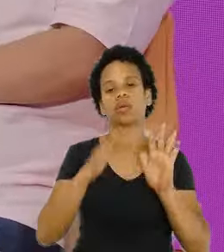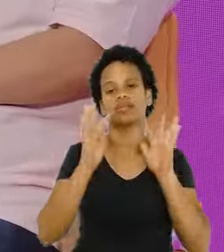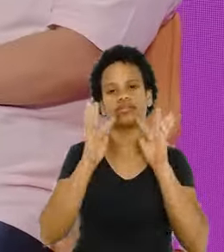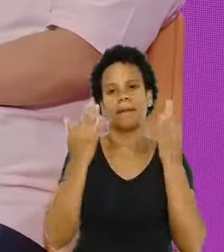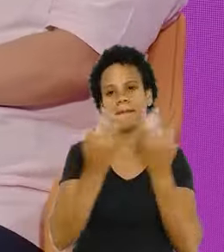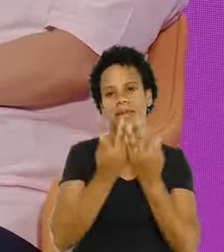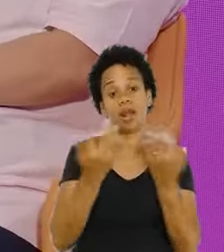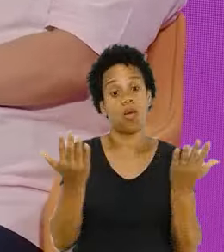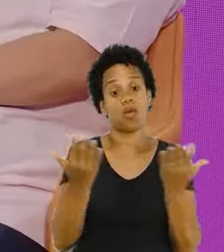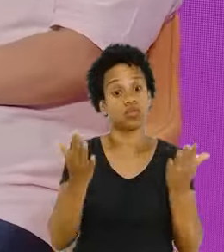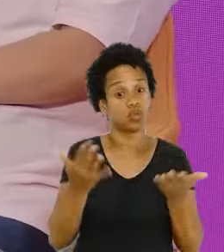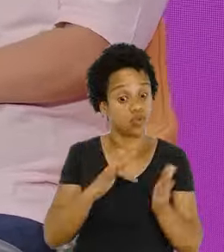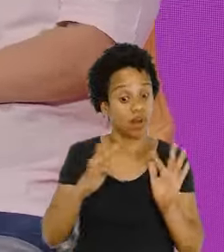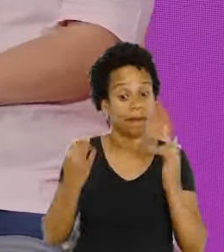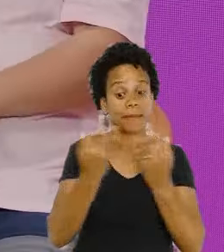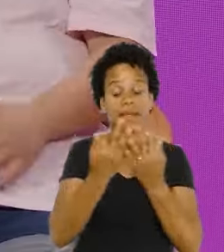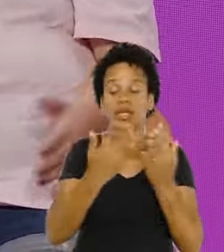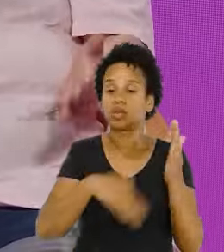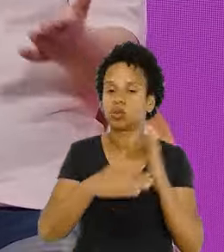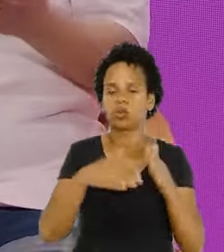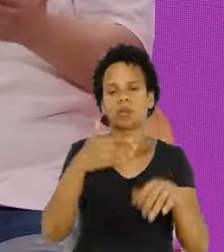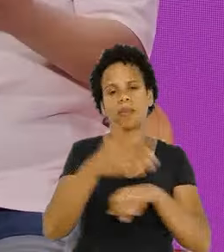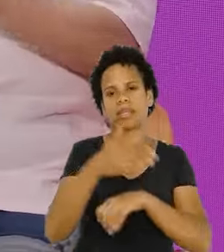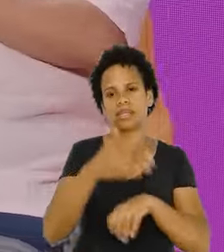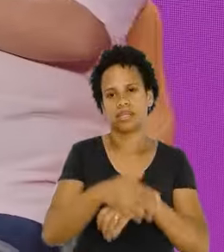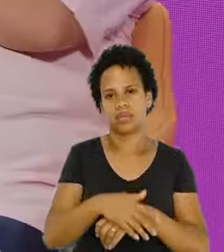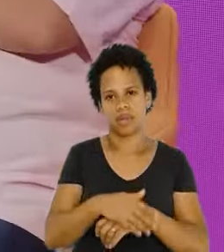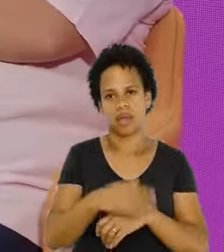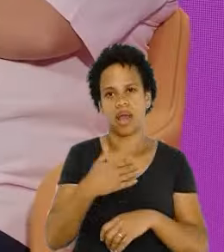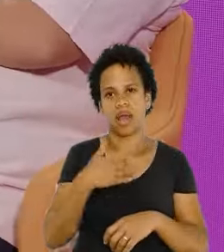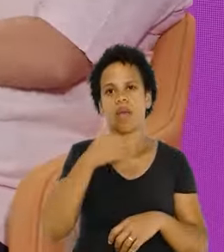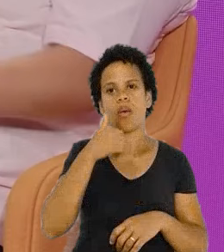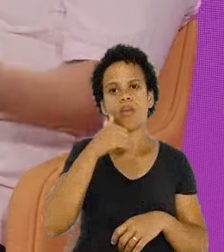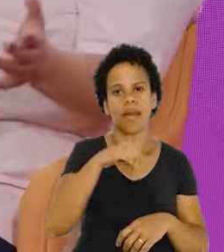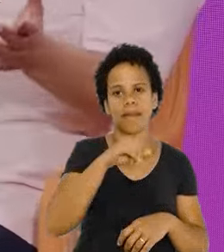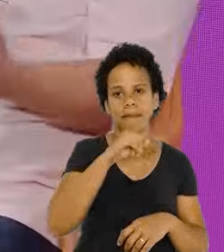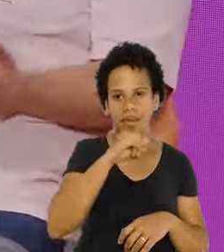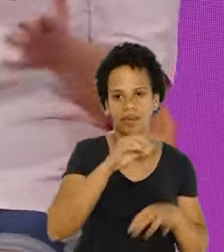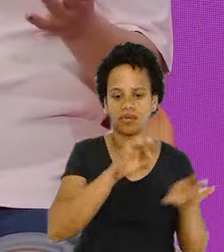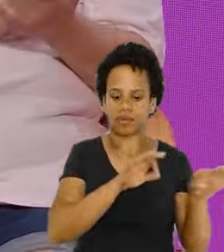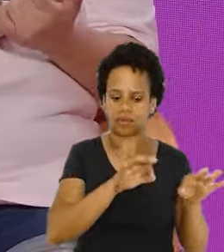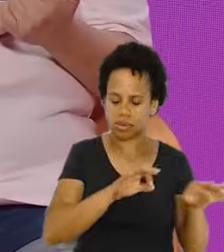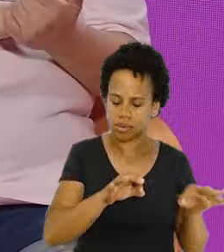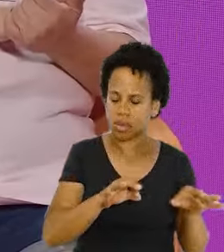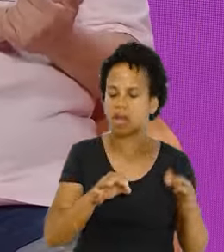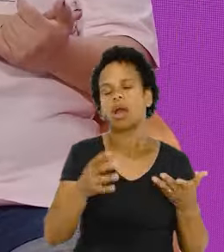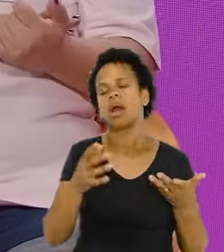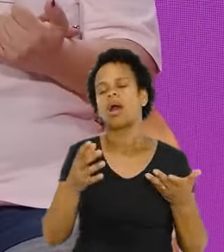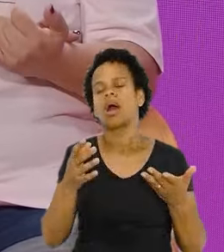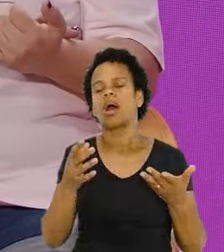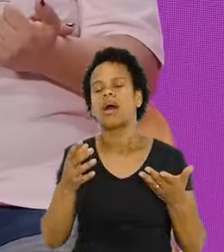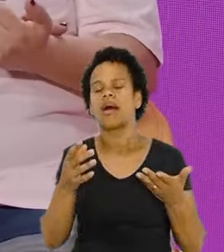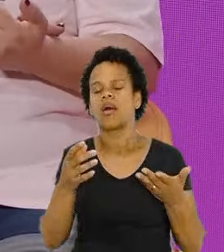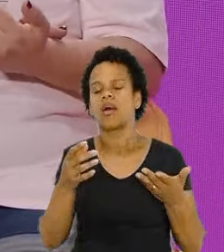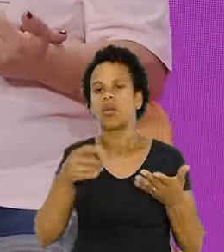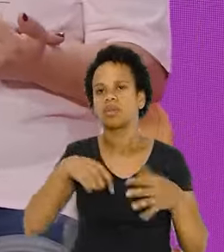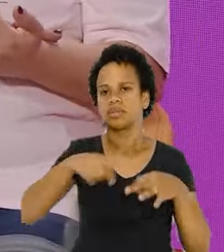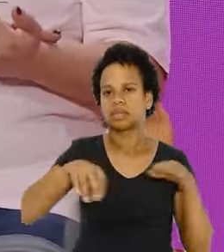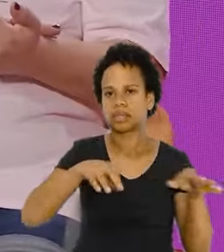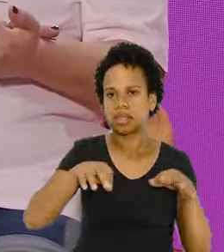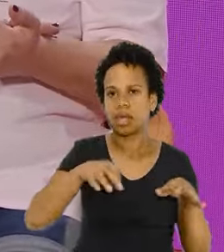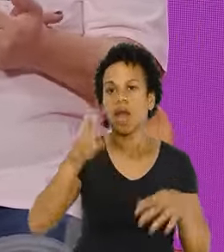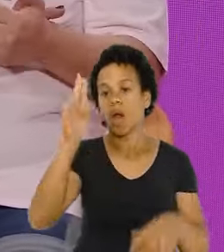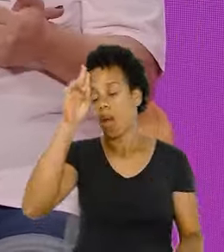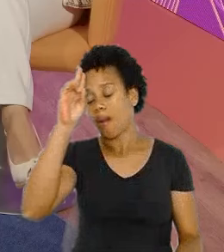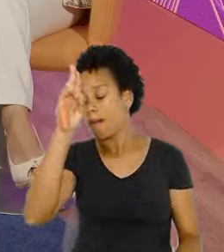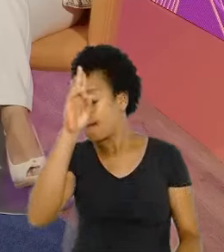toda a família hoje tá envolvida né Jésica porque eu minha fica cozinha meu pai me u pai dela é Uber dela né leva ela